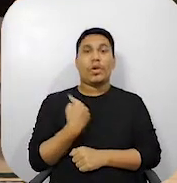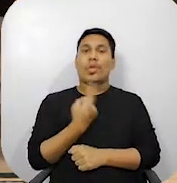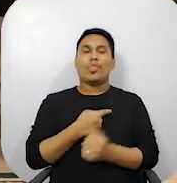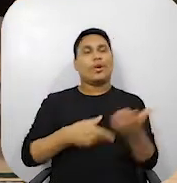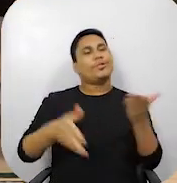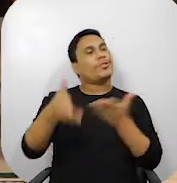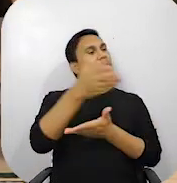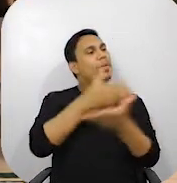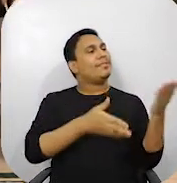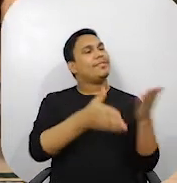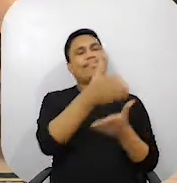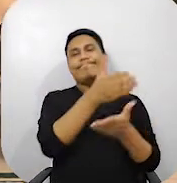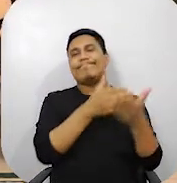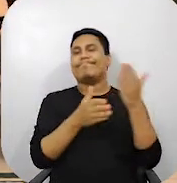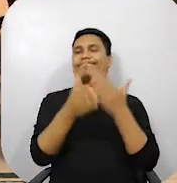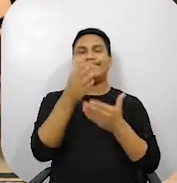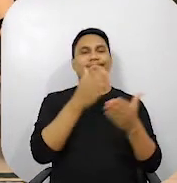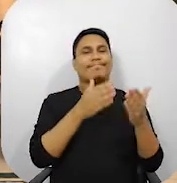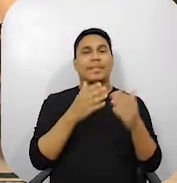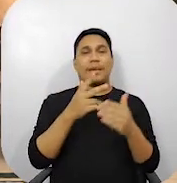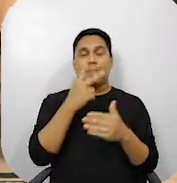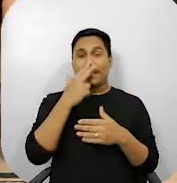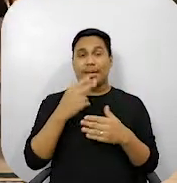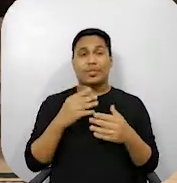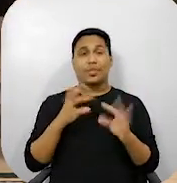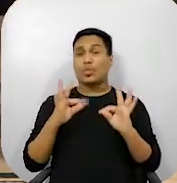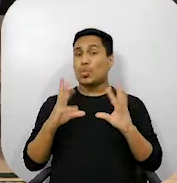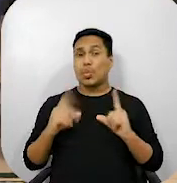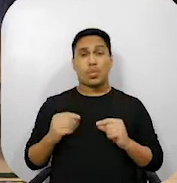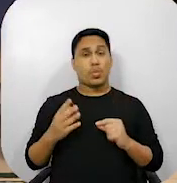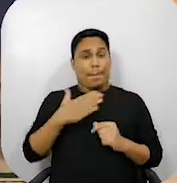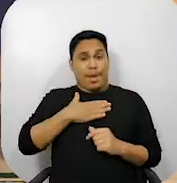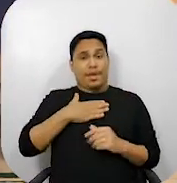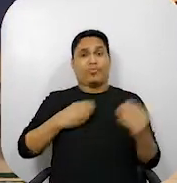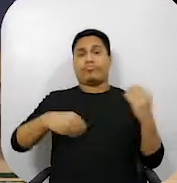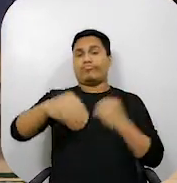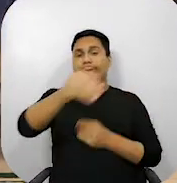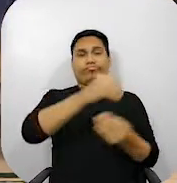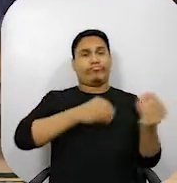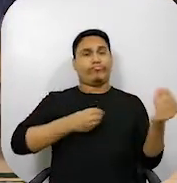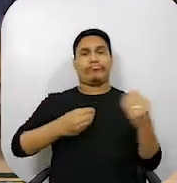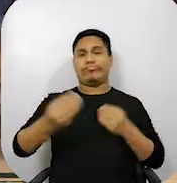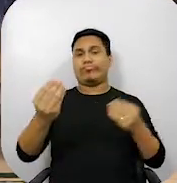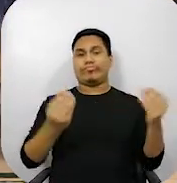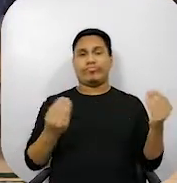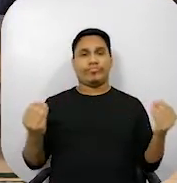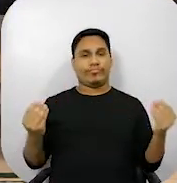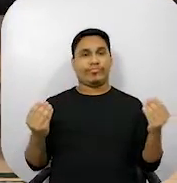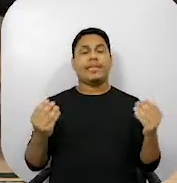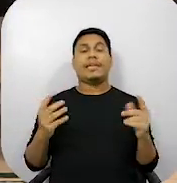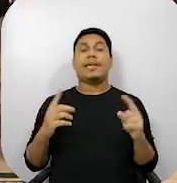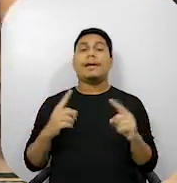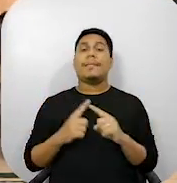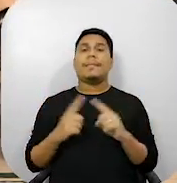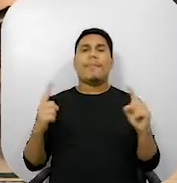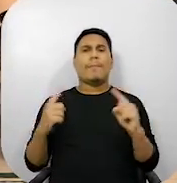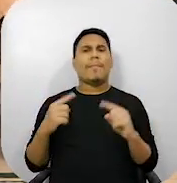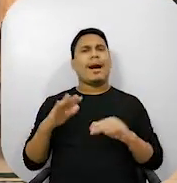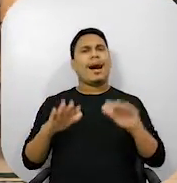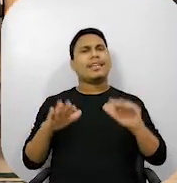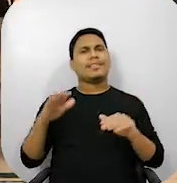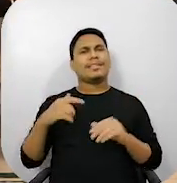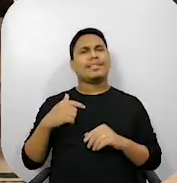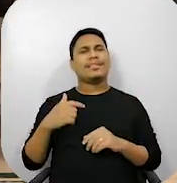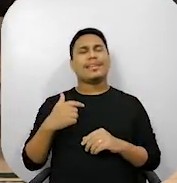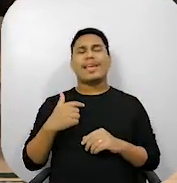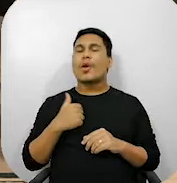assim reservado a gente divide tudo né E isso se você a procurar a solidão procurar